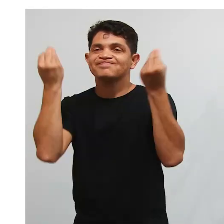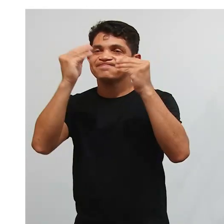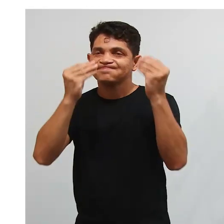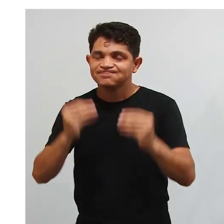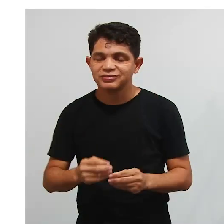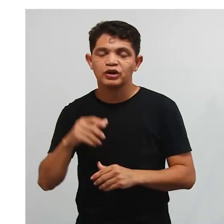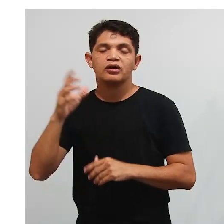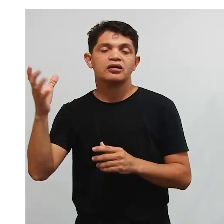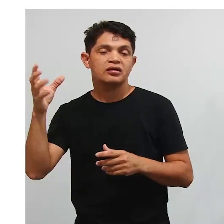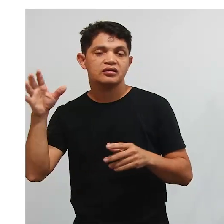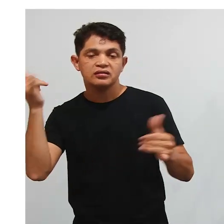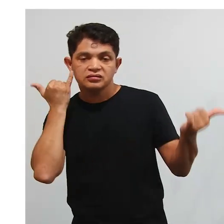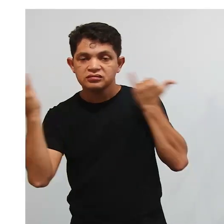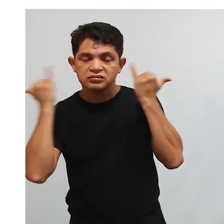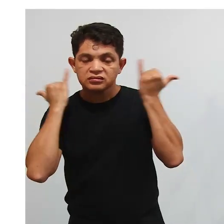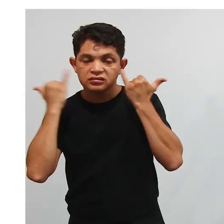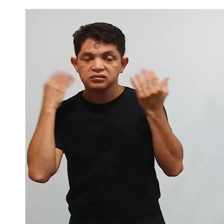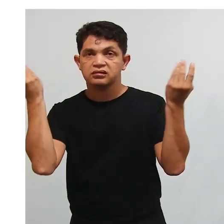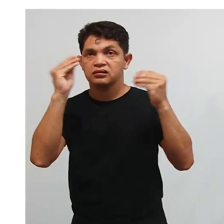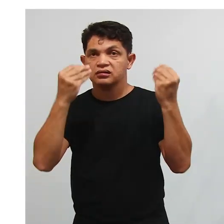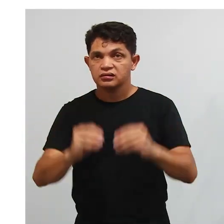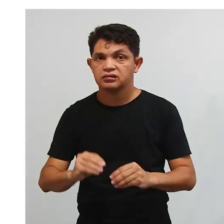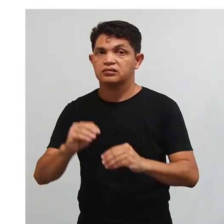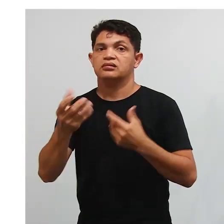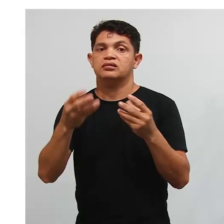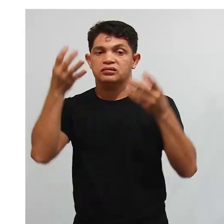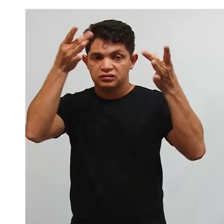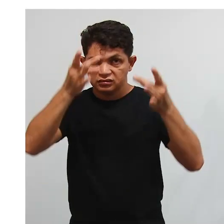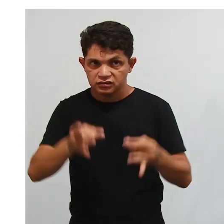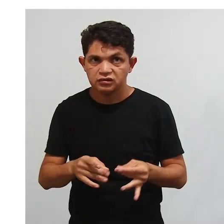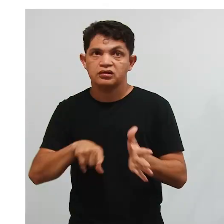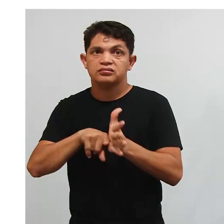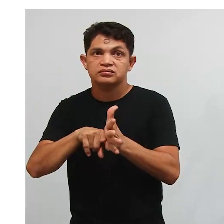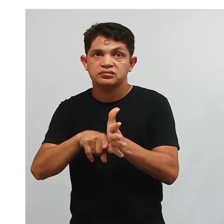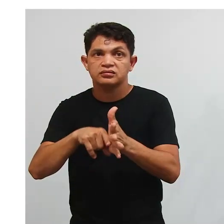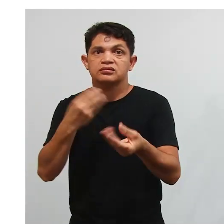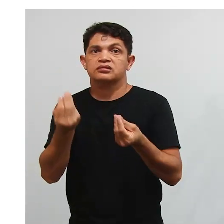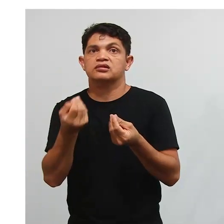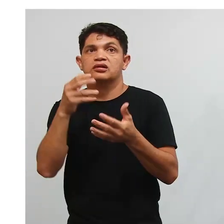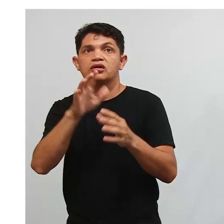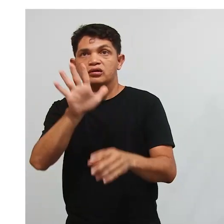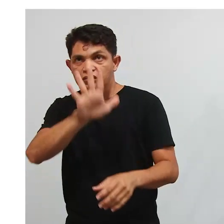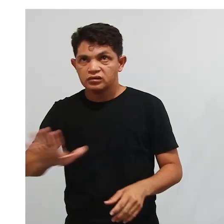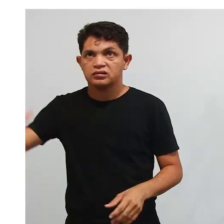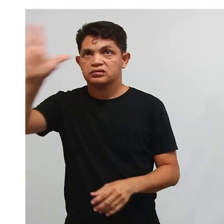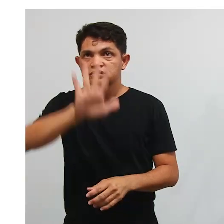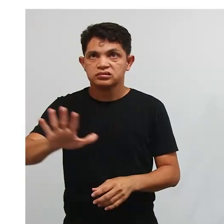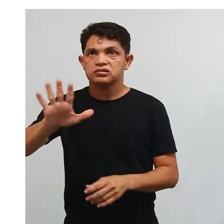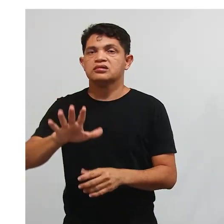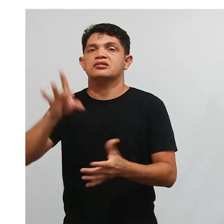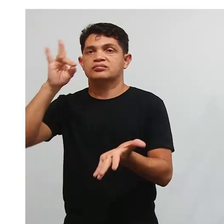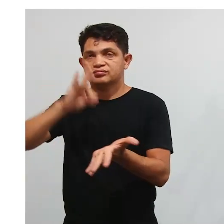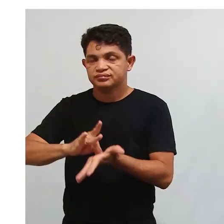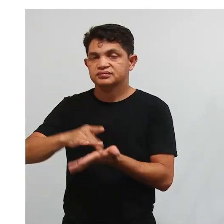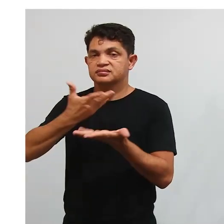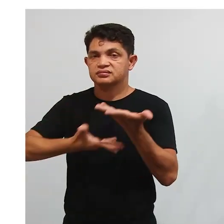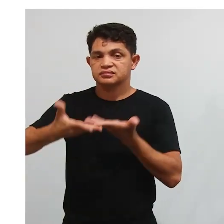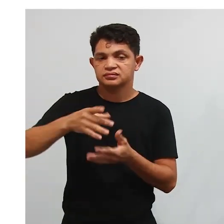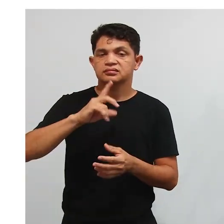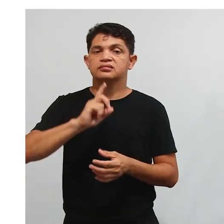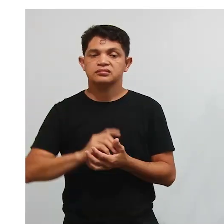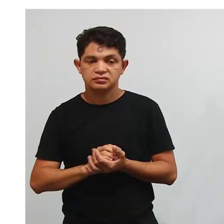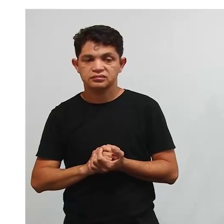o levantamento exemplo preferência eleitoral então todas as pesquisas feitas em épocas eleitorais elas são